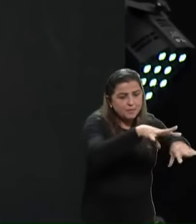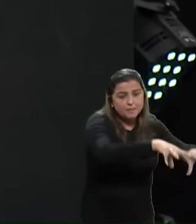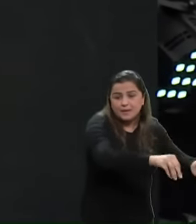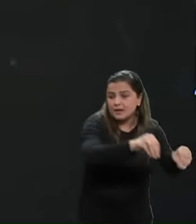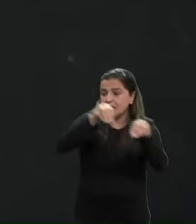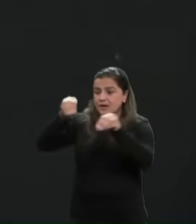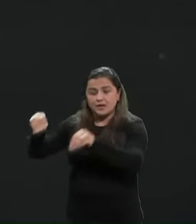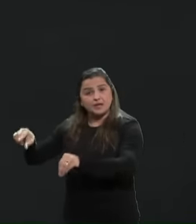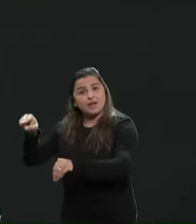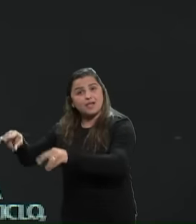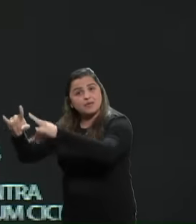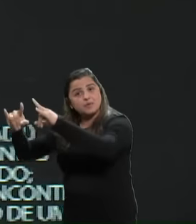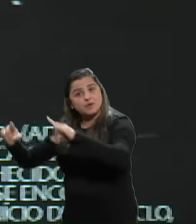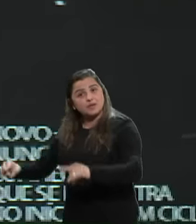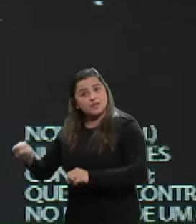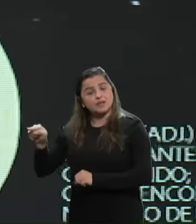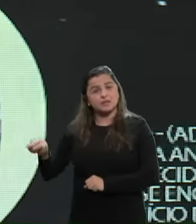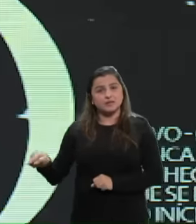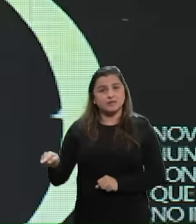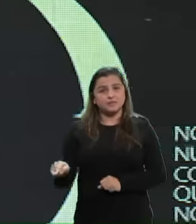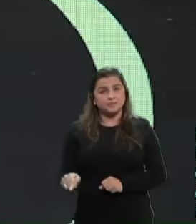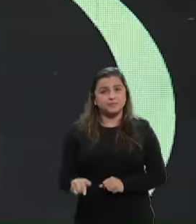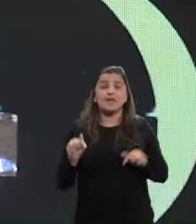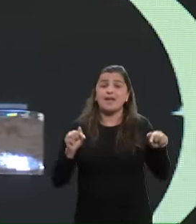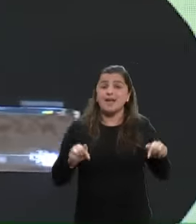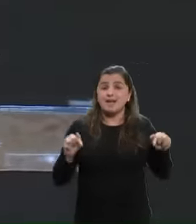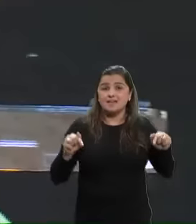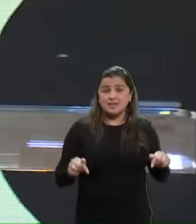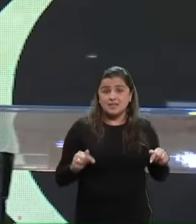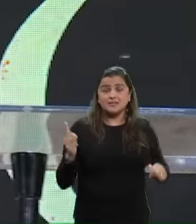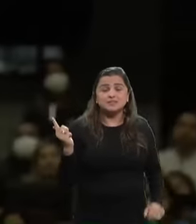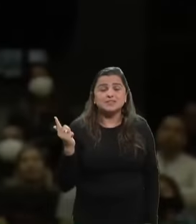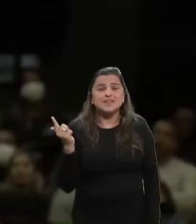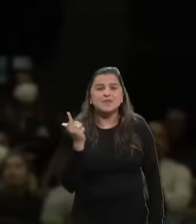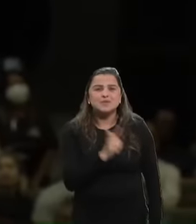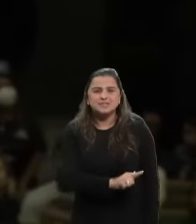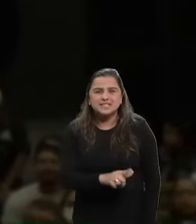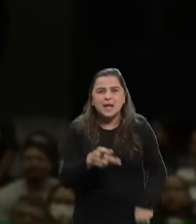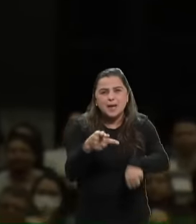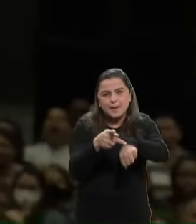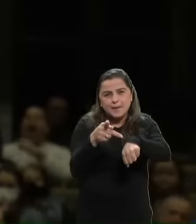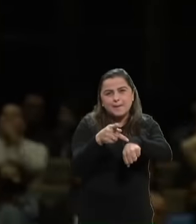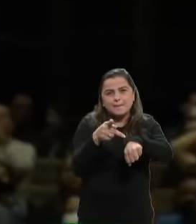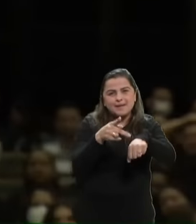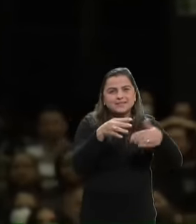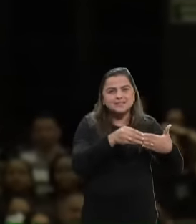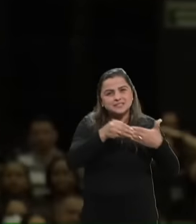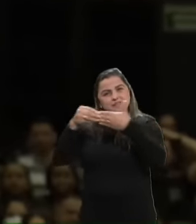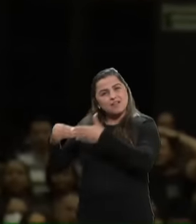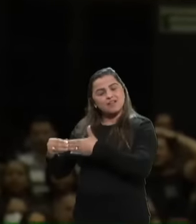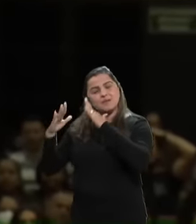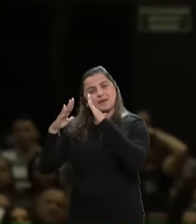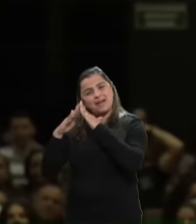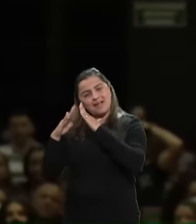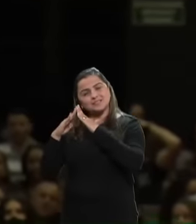Nesta conferência você vai adquirir pedras que você precisa levar para sua casa.